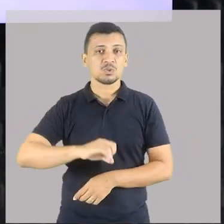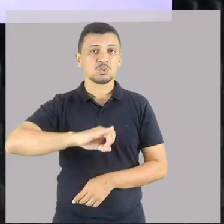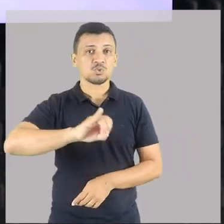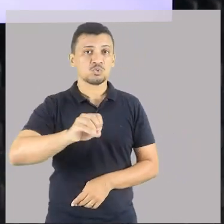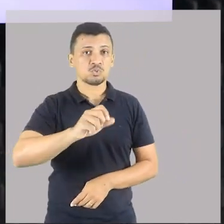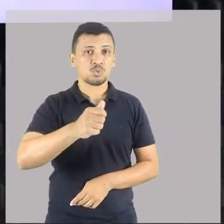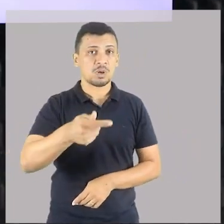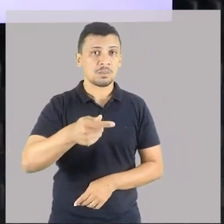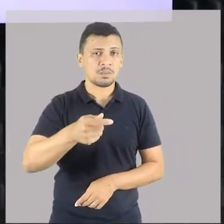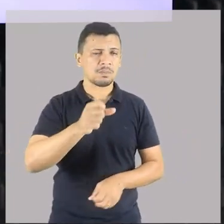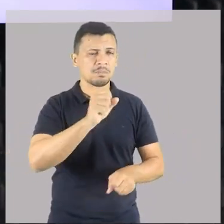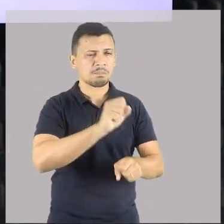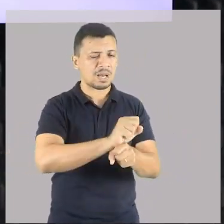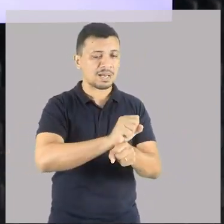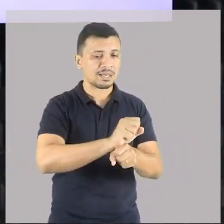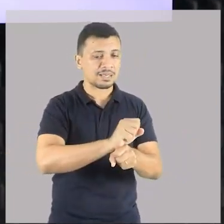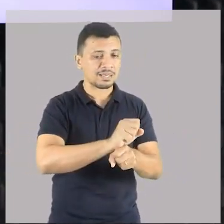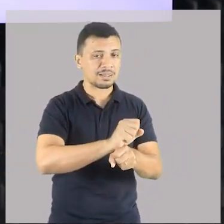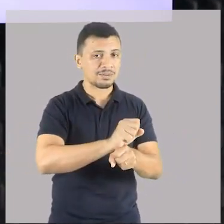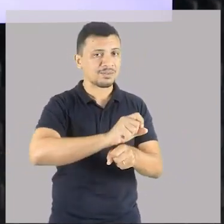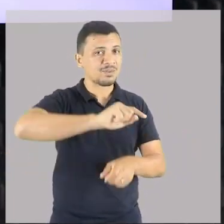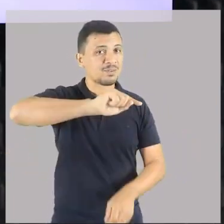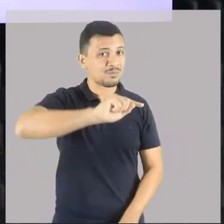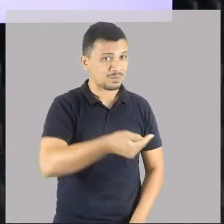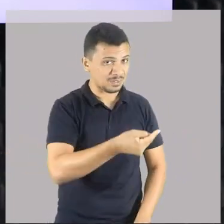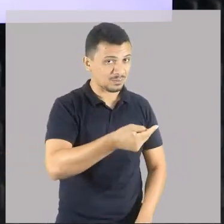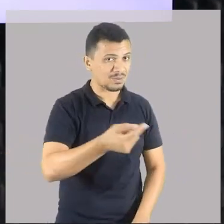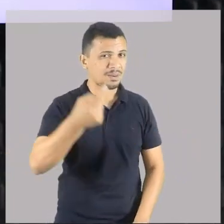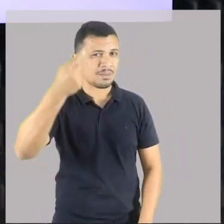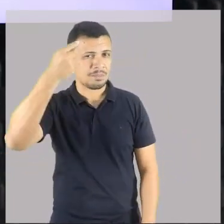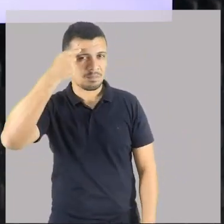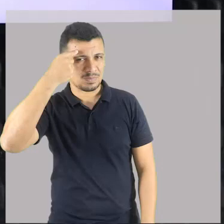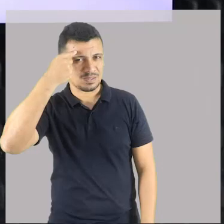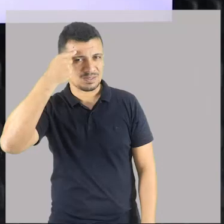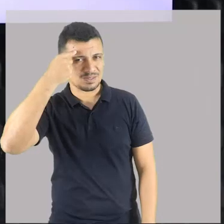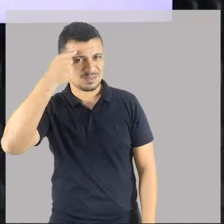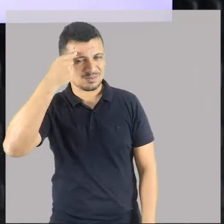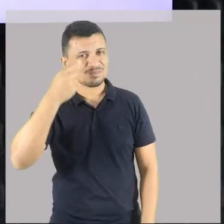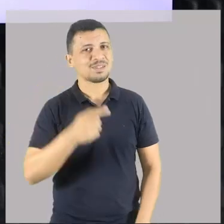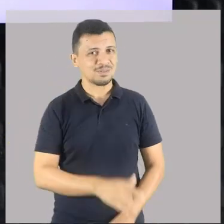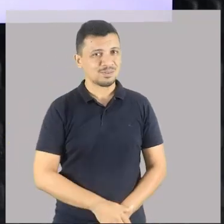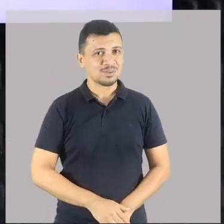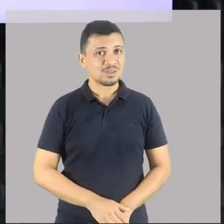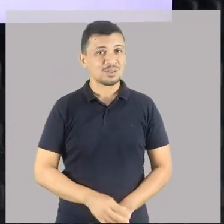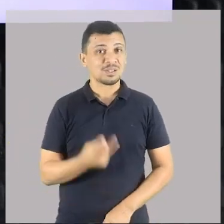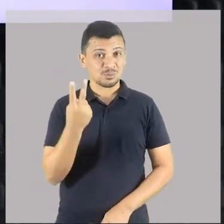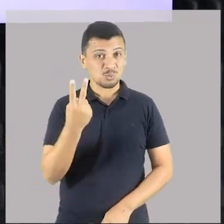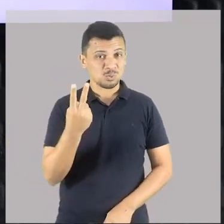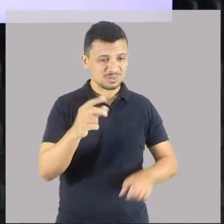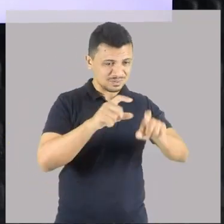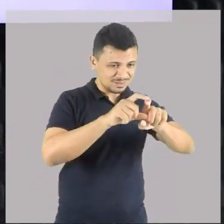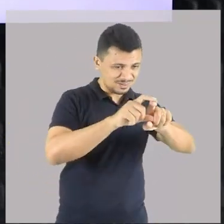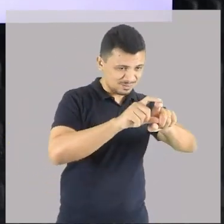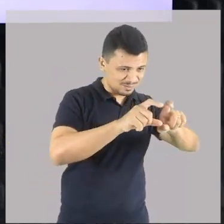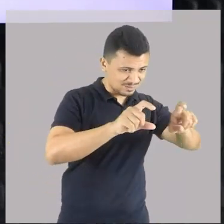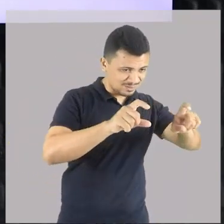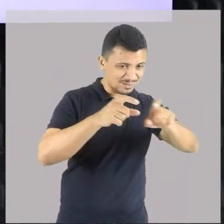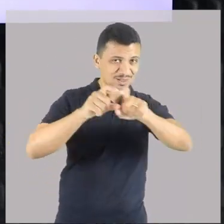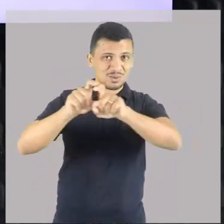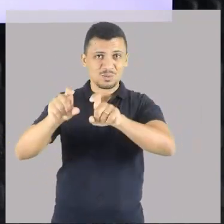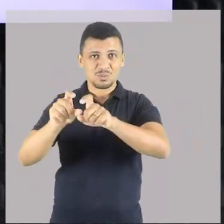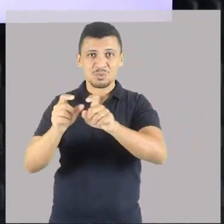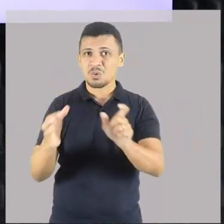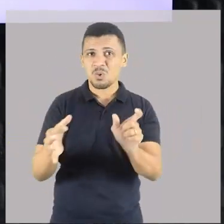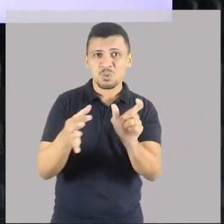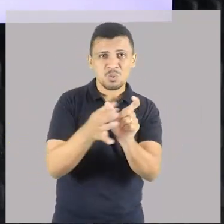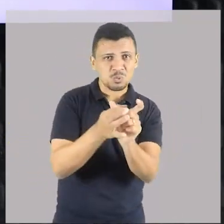para, pensa. Olha aí, ó. João para, vírgula, pensa. Certo? Eu tenho 2 orações. Não há um conectivo ligando